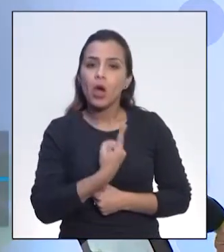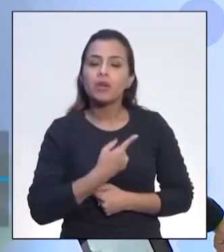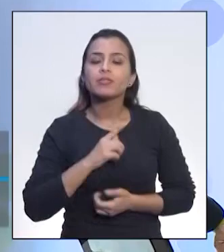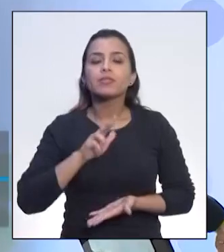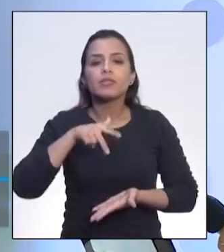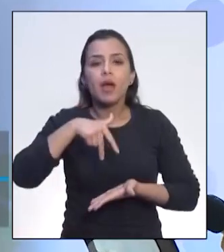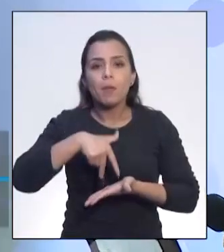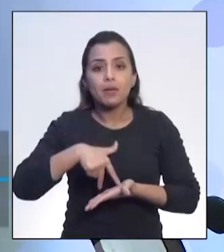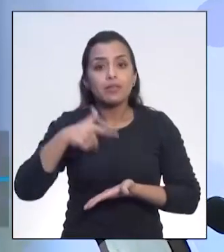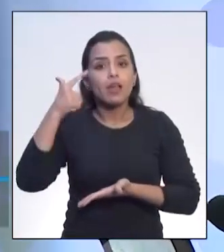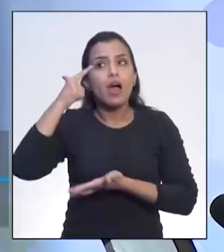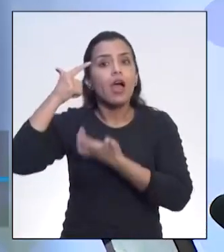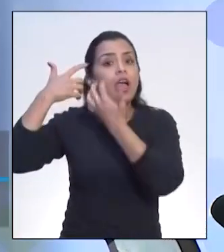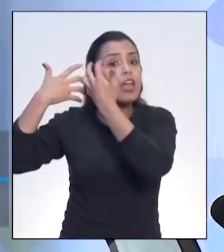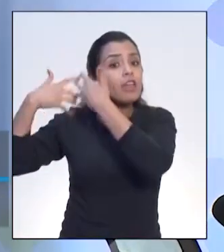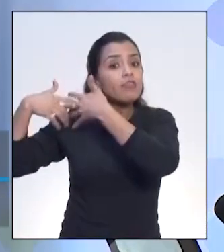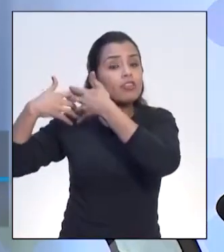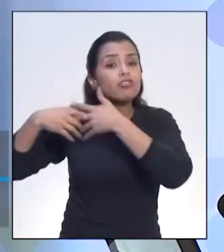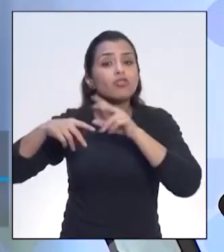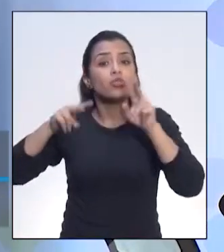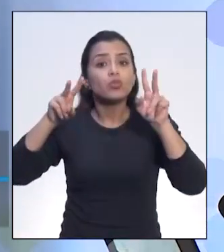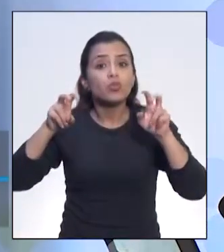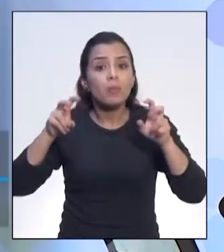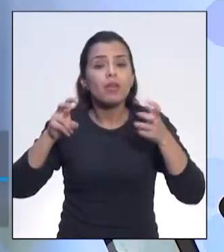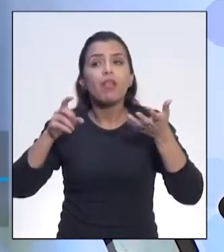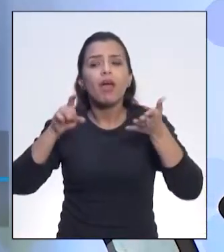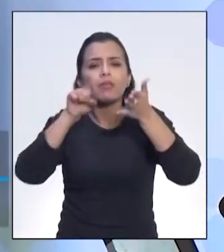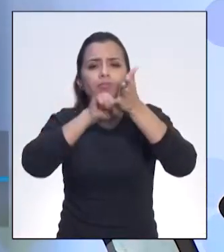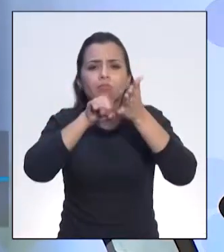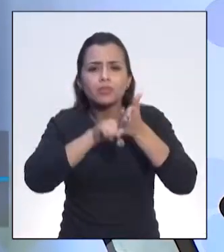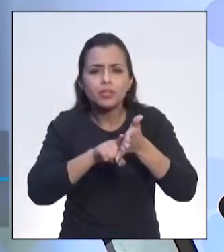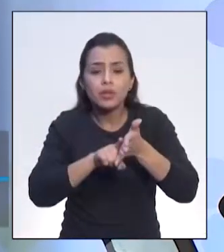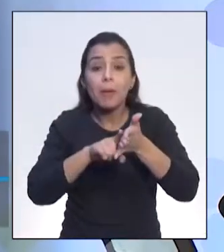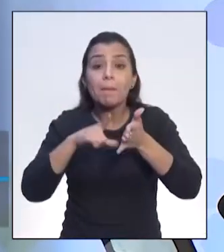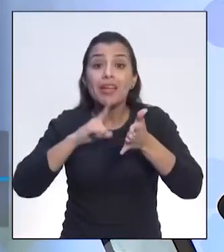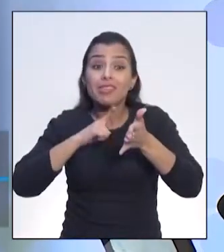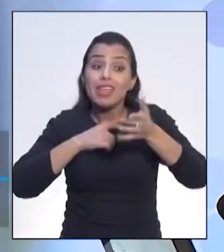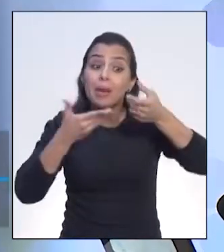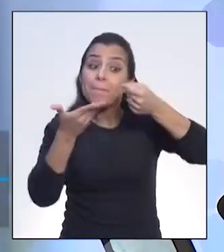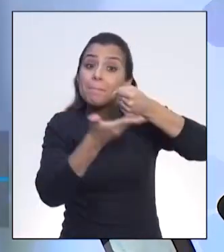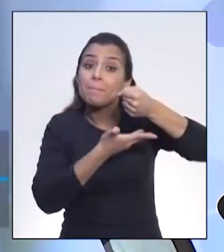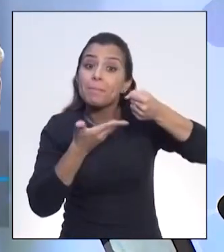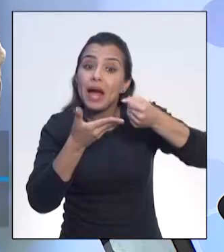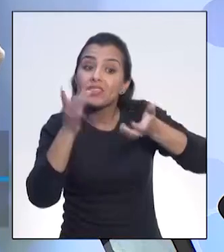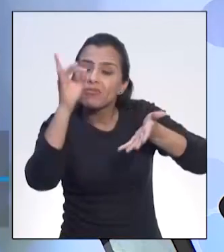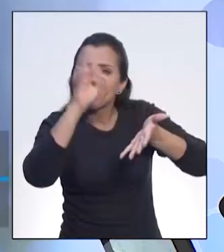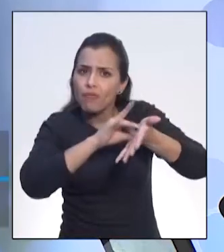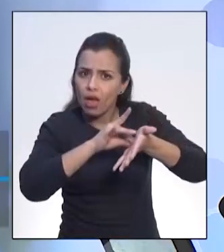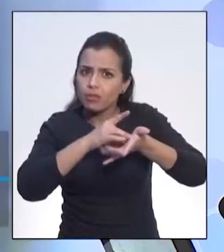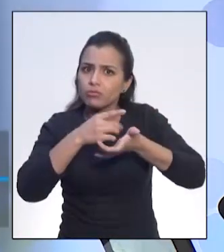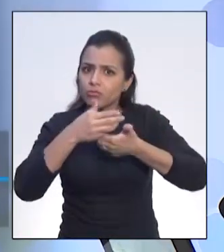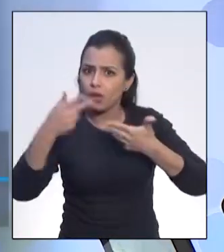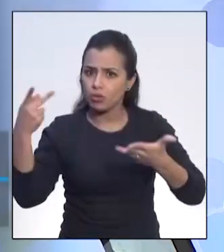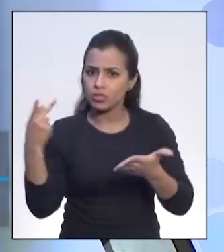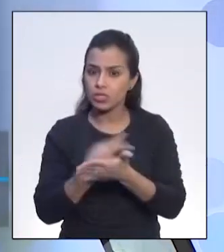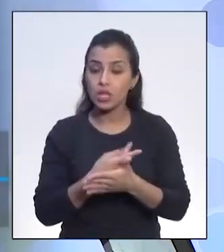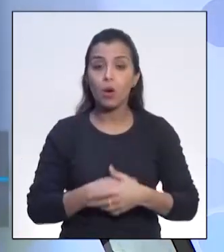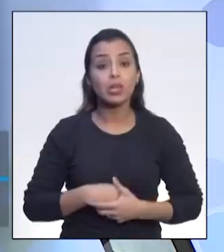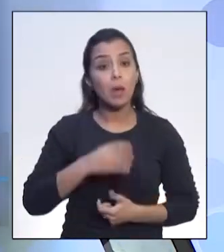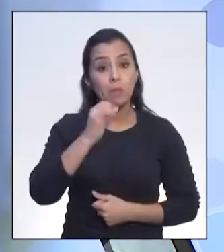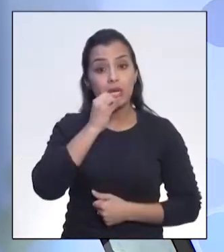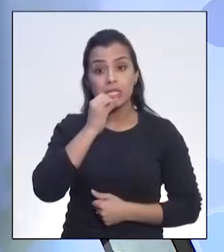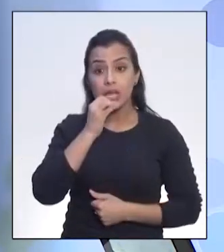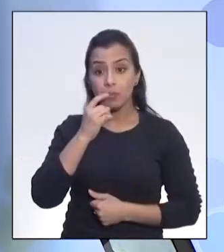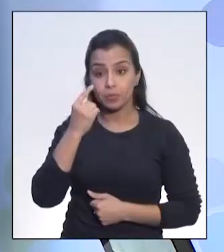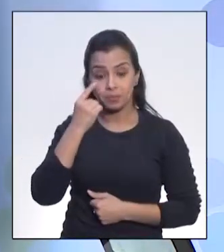aqui, né, refletindo sobre as questões, tendo como base os fatos. E esses fatos mostram, por exemplo, nesse gráfico, em